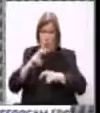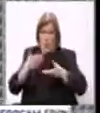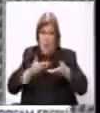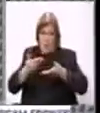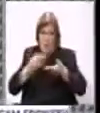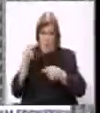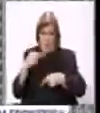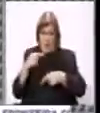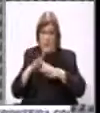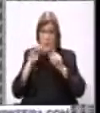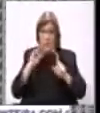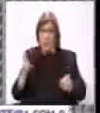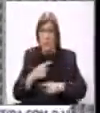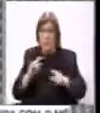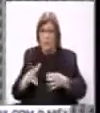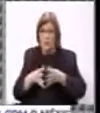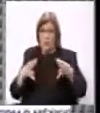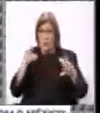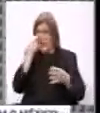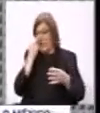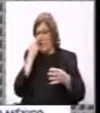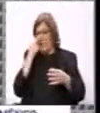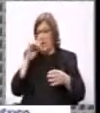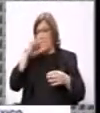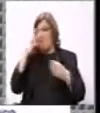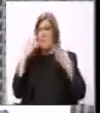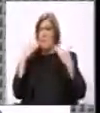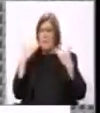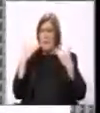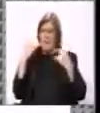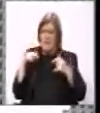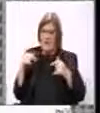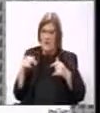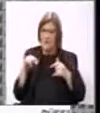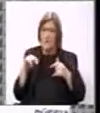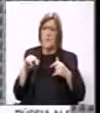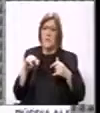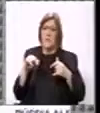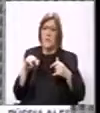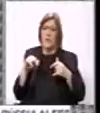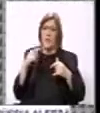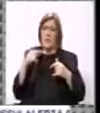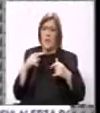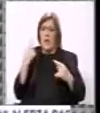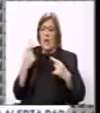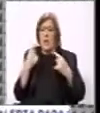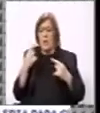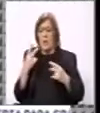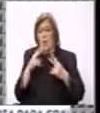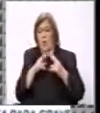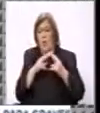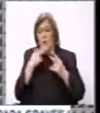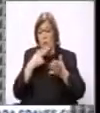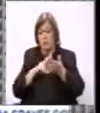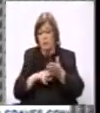é com música está a crescer muito imaginativo e vera dem acontece aqui é que temos de aguardar duas duas